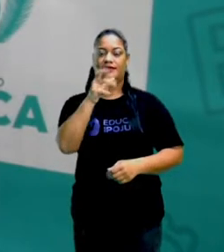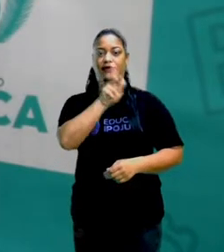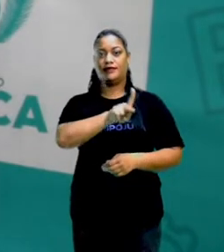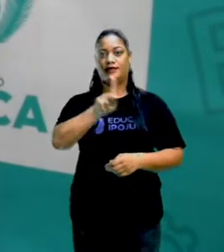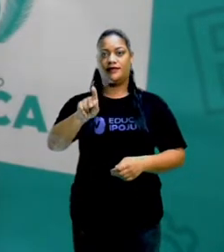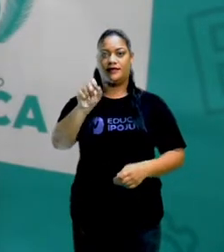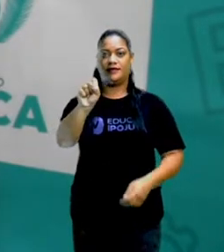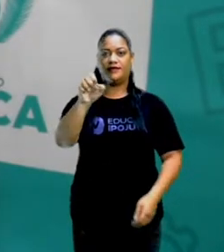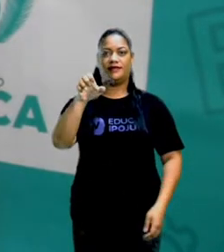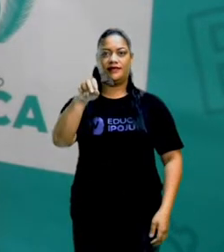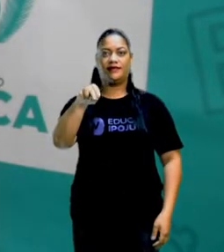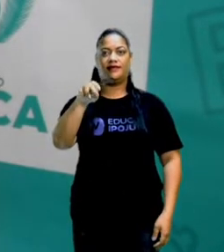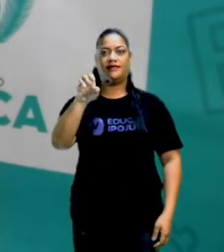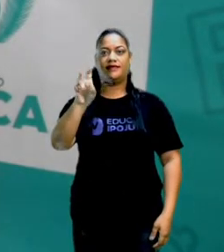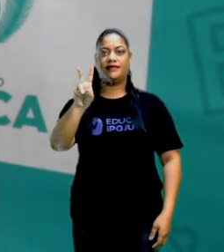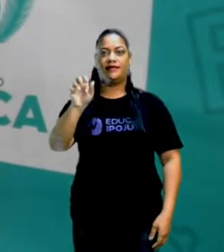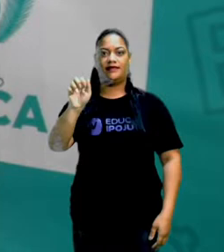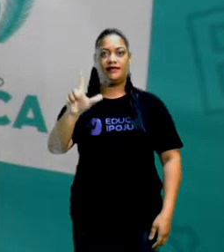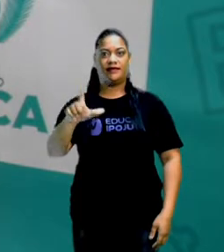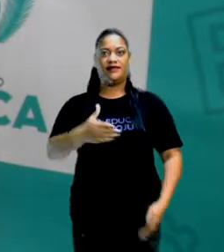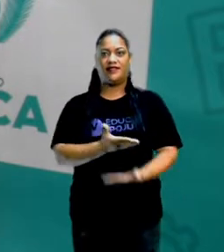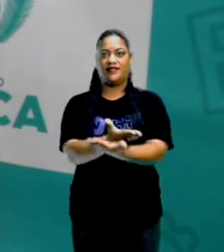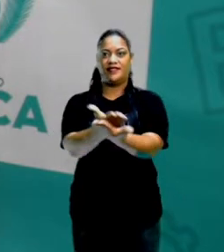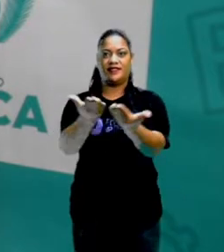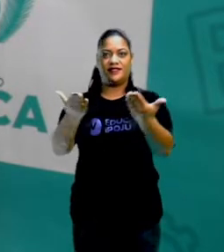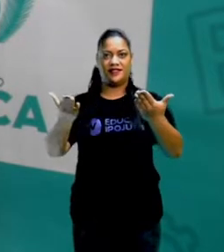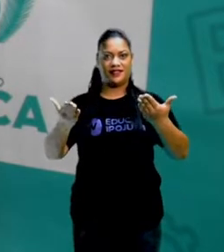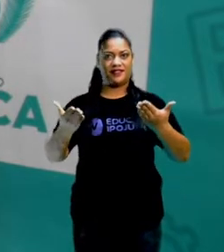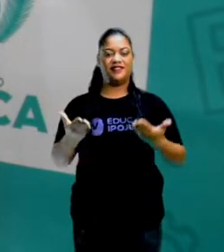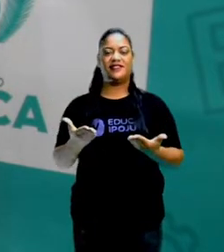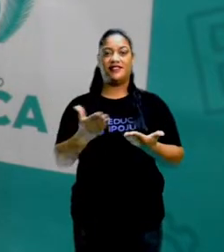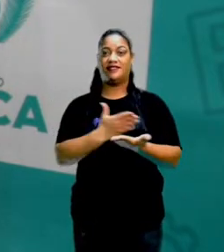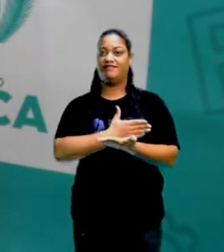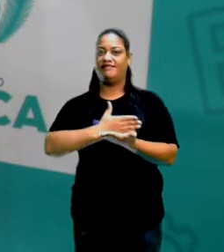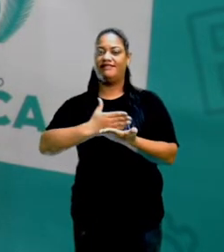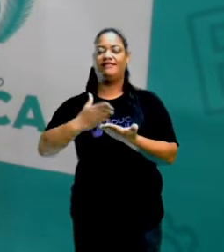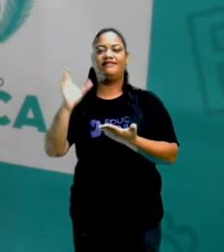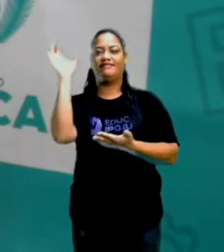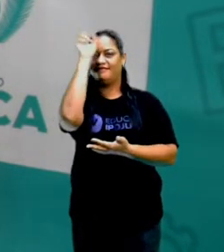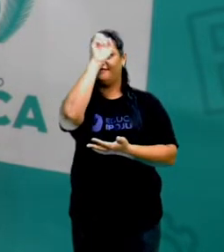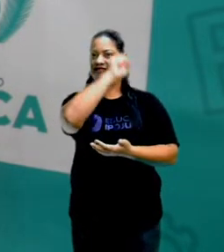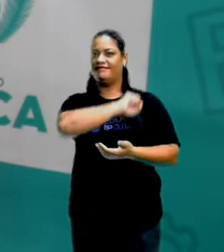professor Ceneval Santana, vou levar vocês a esse embarque do aprender.